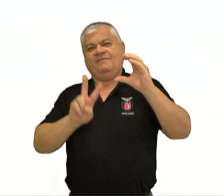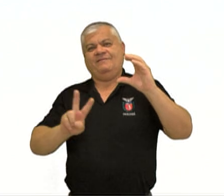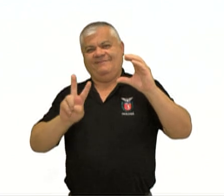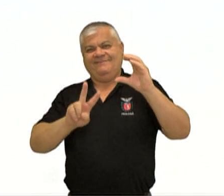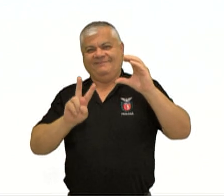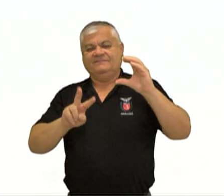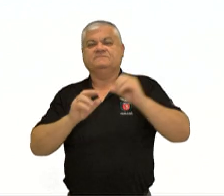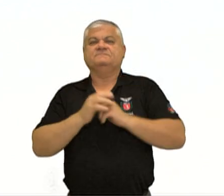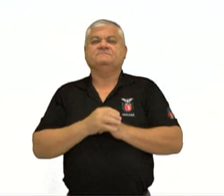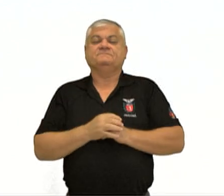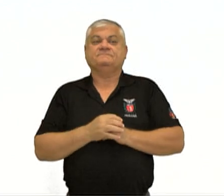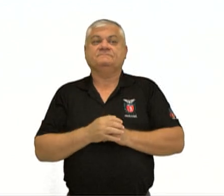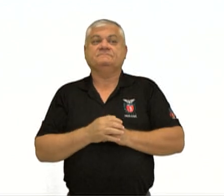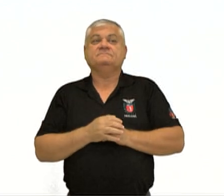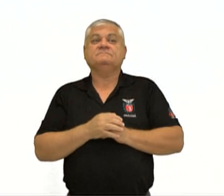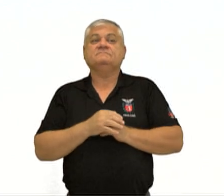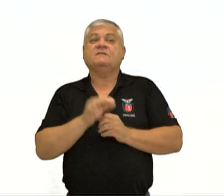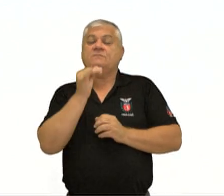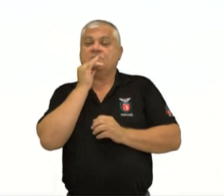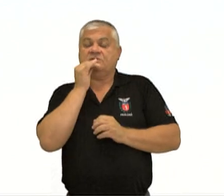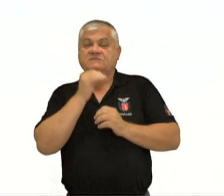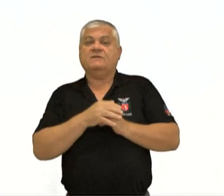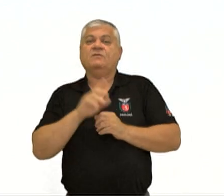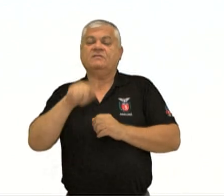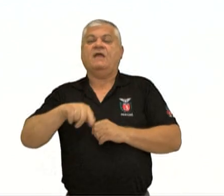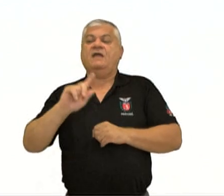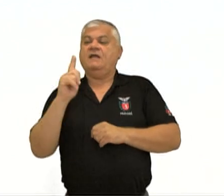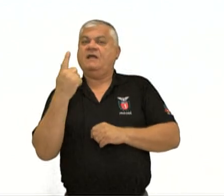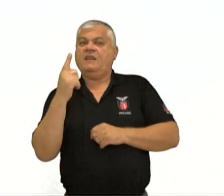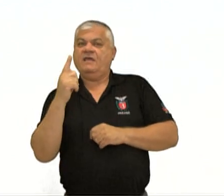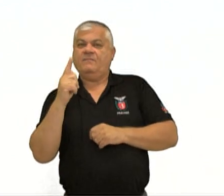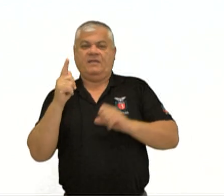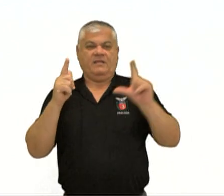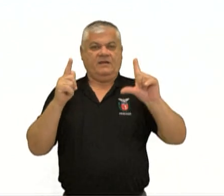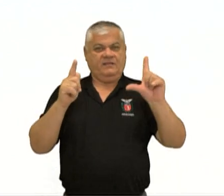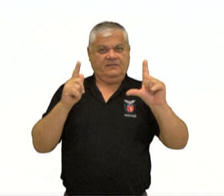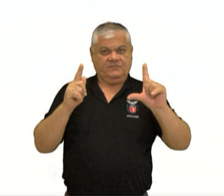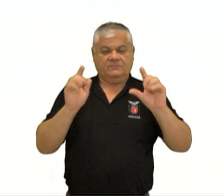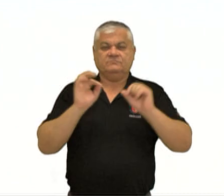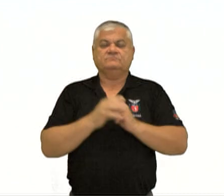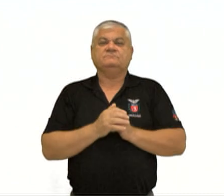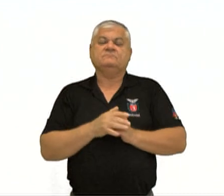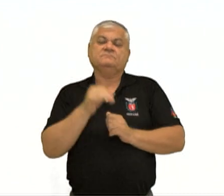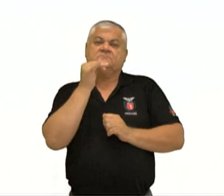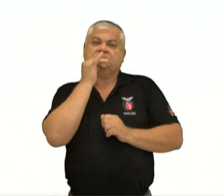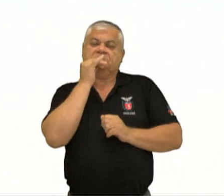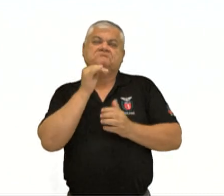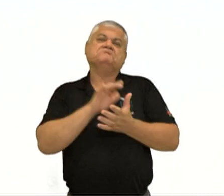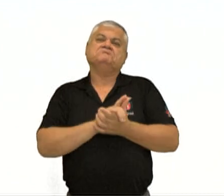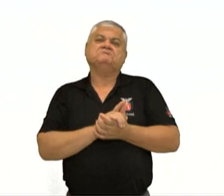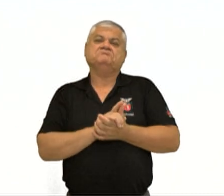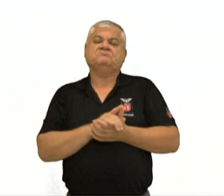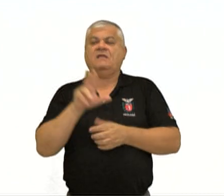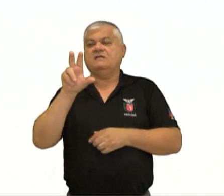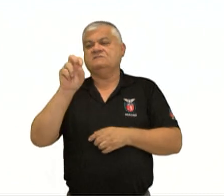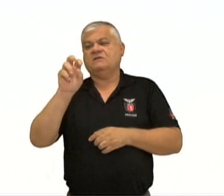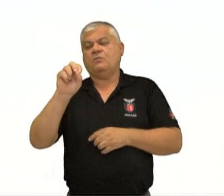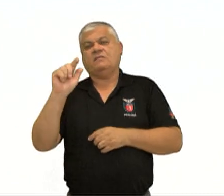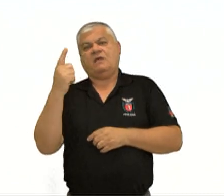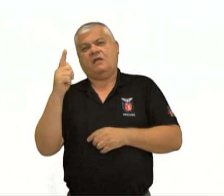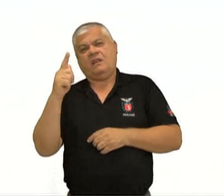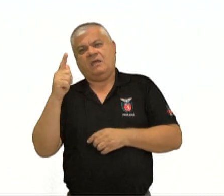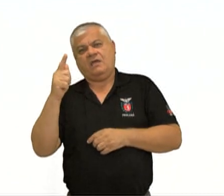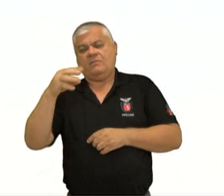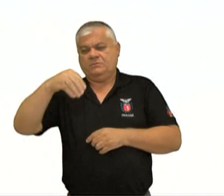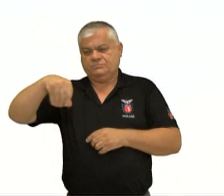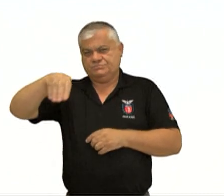solução como um todo. A unidade vai ficar então gramas por litro. E aí eu tenho informações como, por exemplo, 50 gramas do